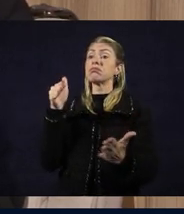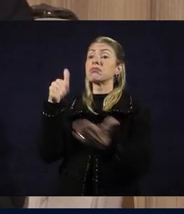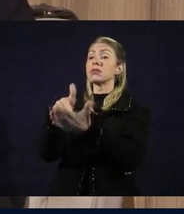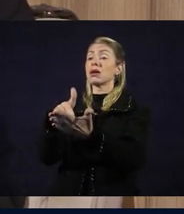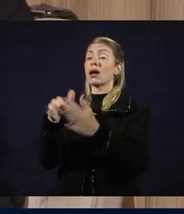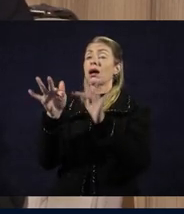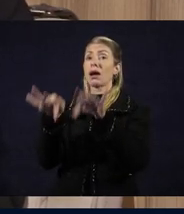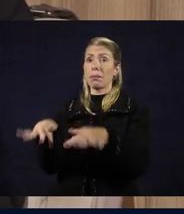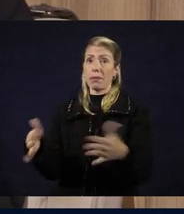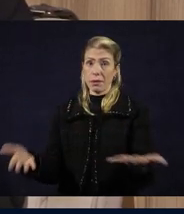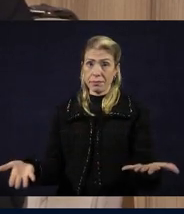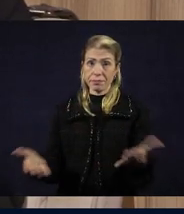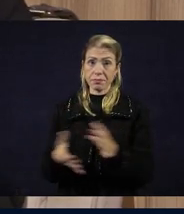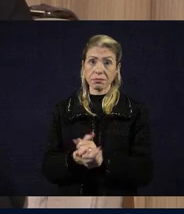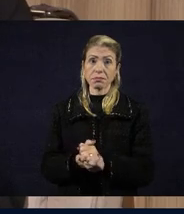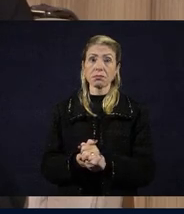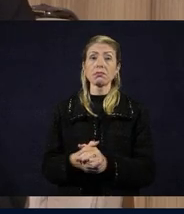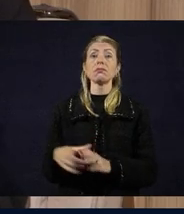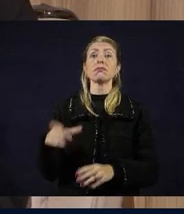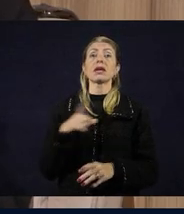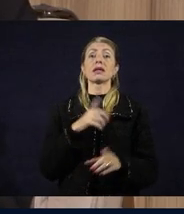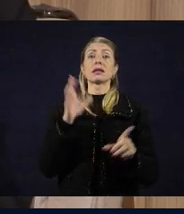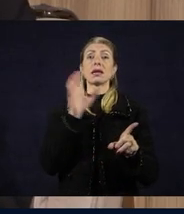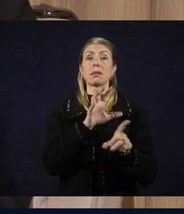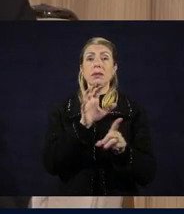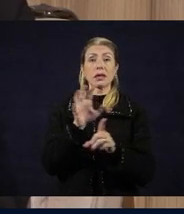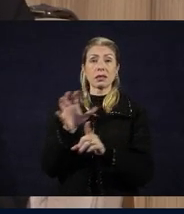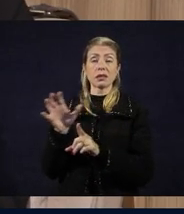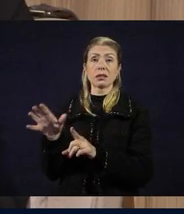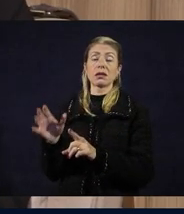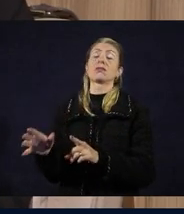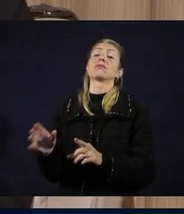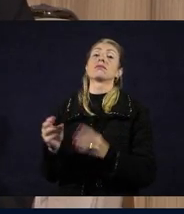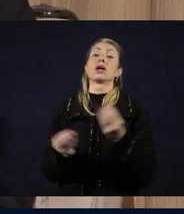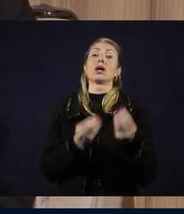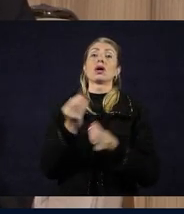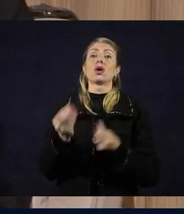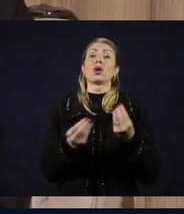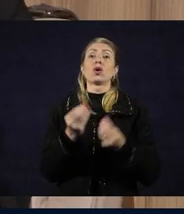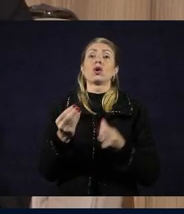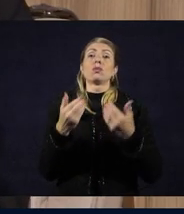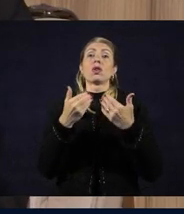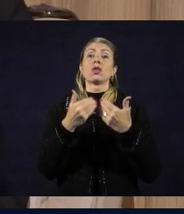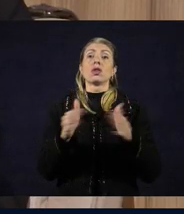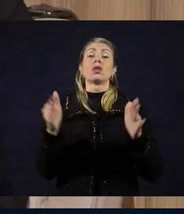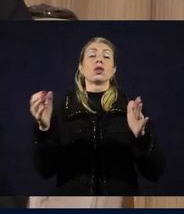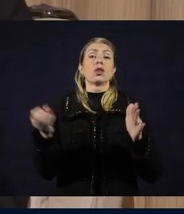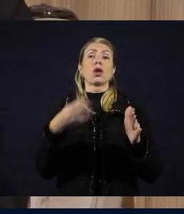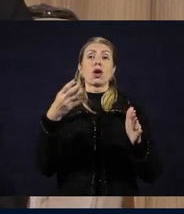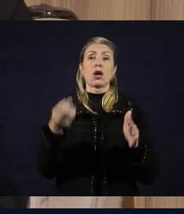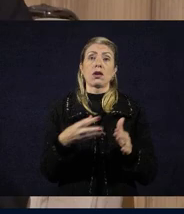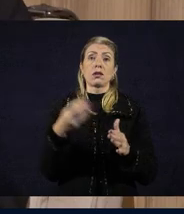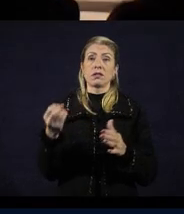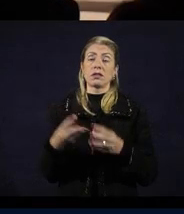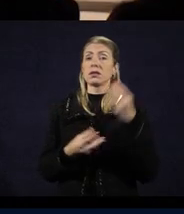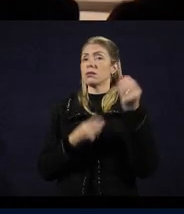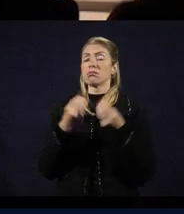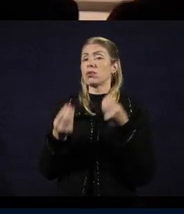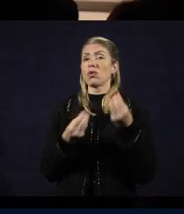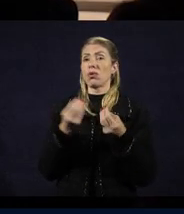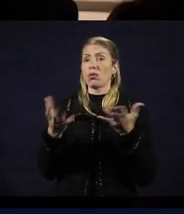uma pressão muito grande para novas aberturas para novas supressões ou